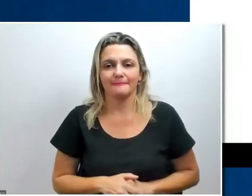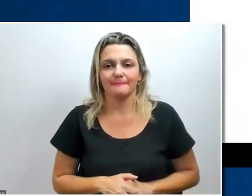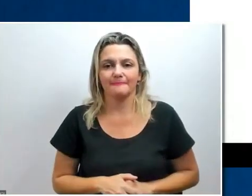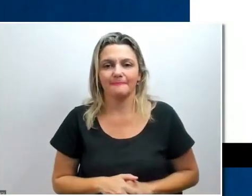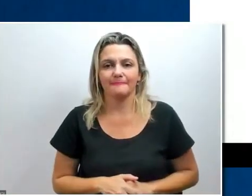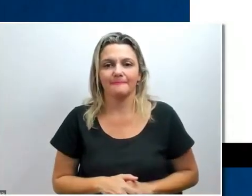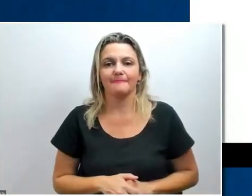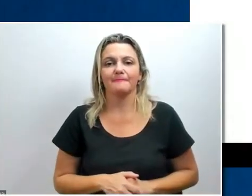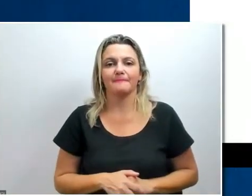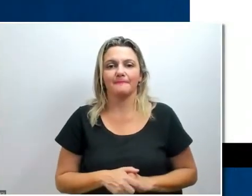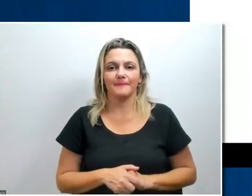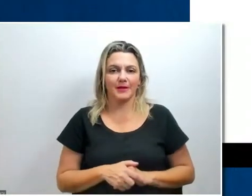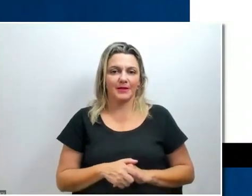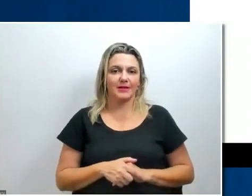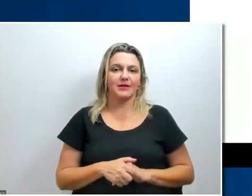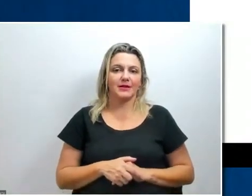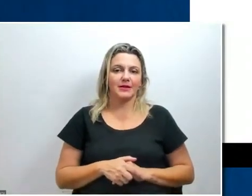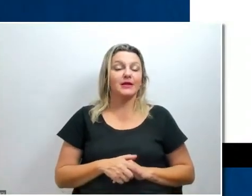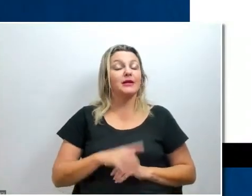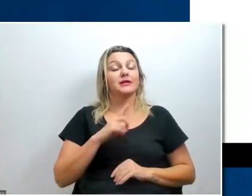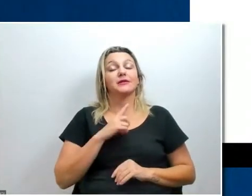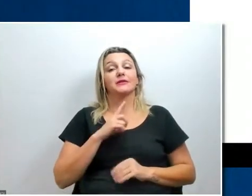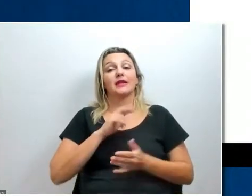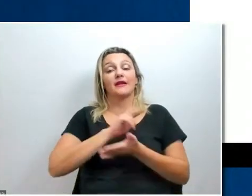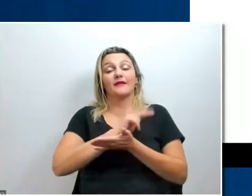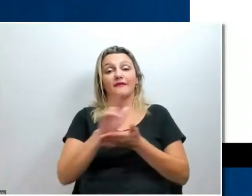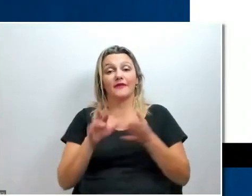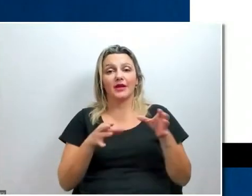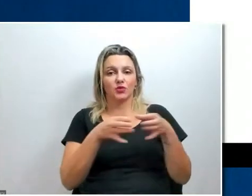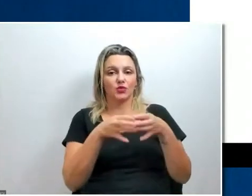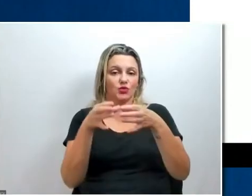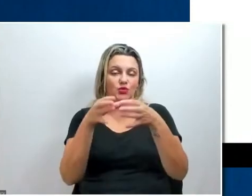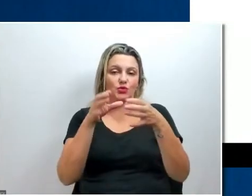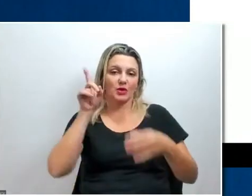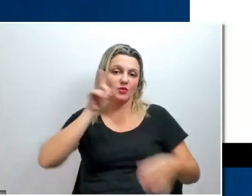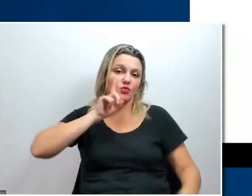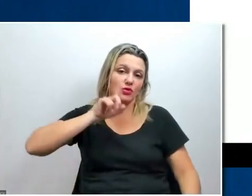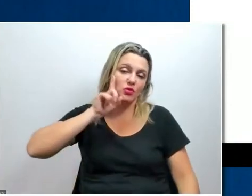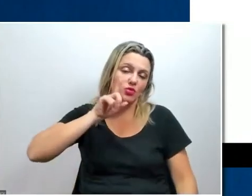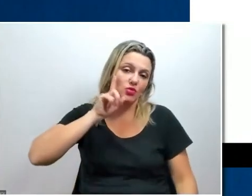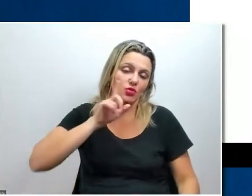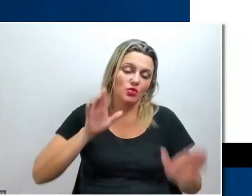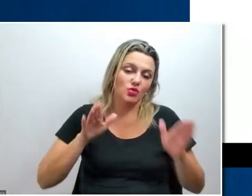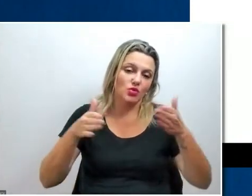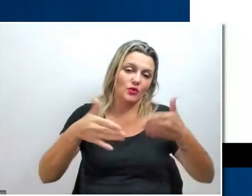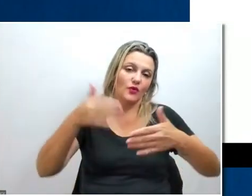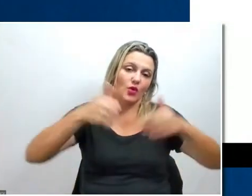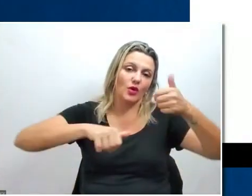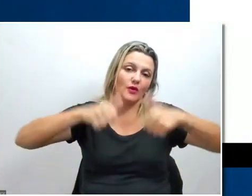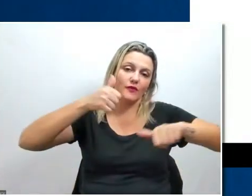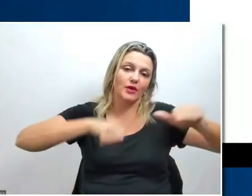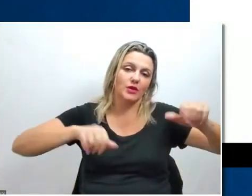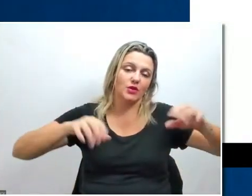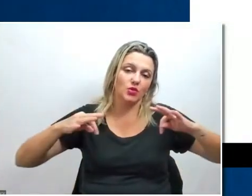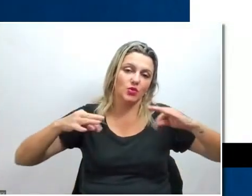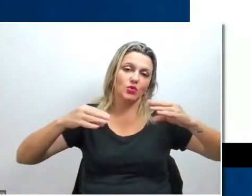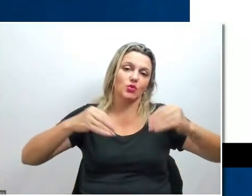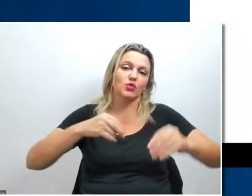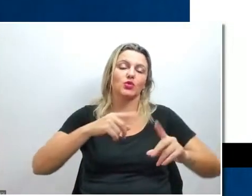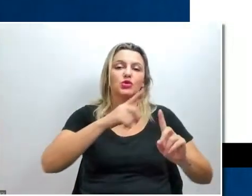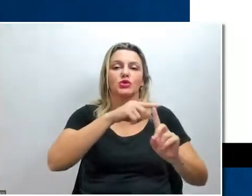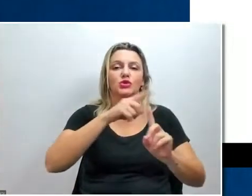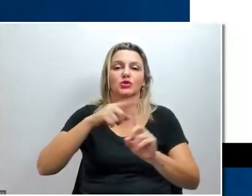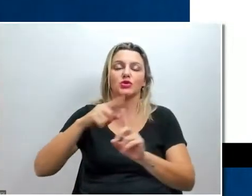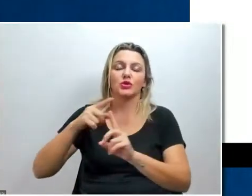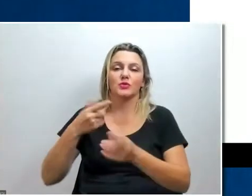Existem, né, vários grupos nos Estados Unidos dedicados a avaliar todos os tipos de terapia